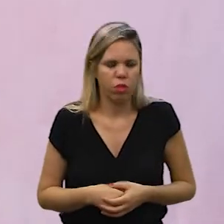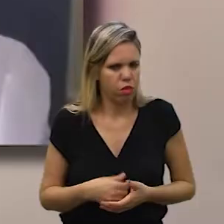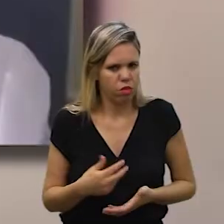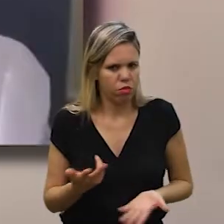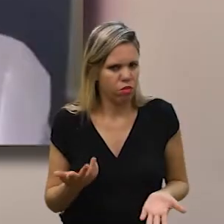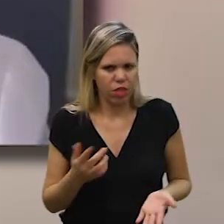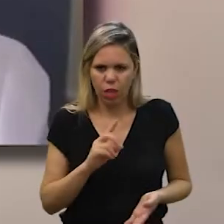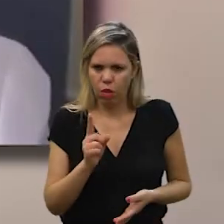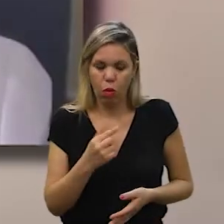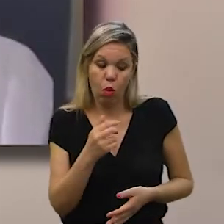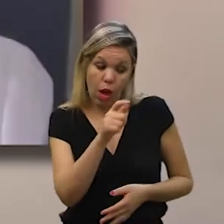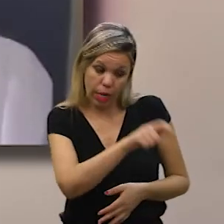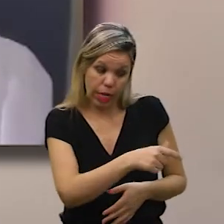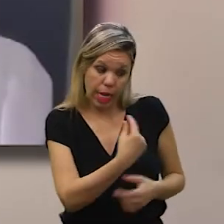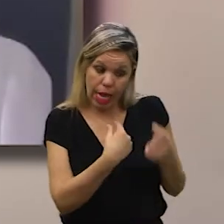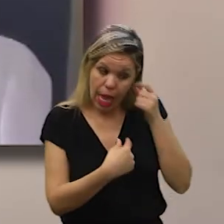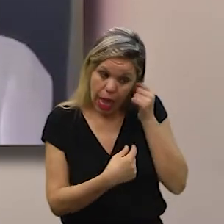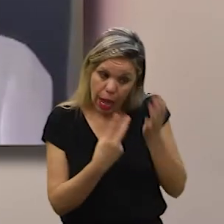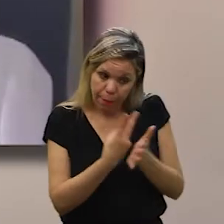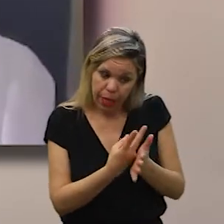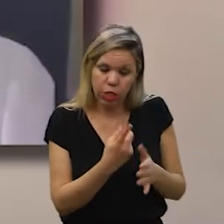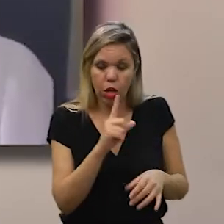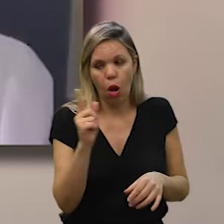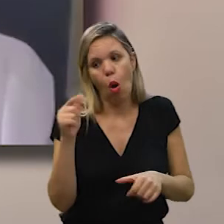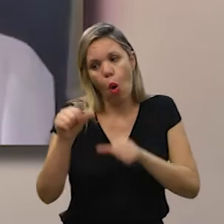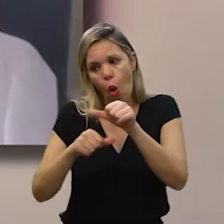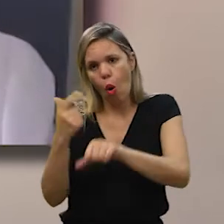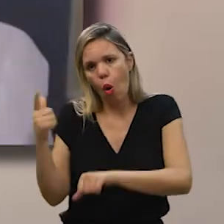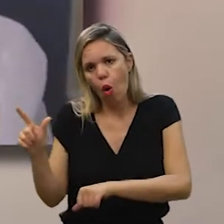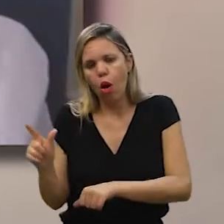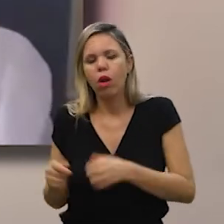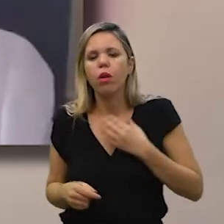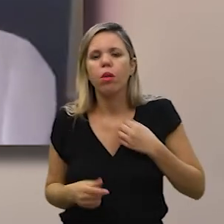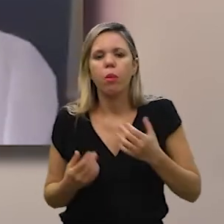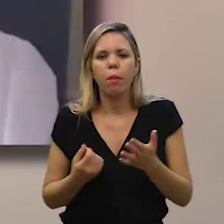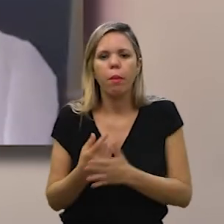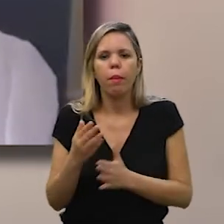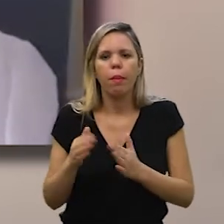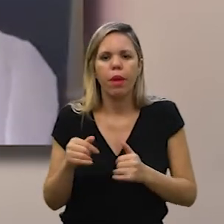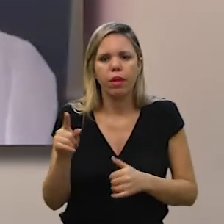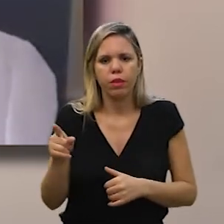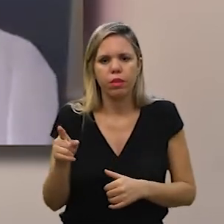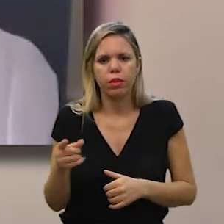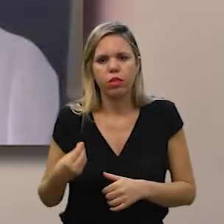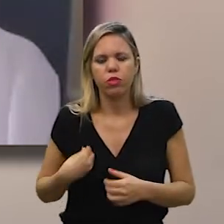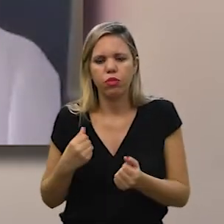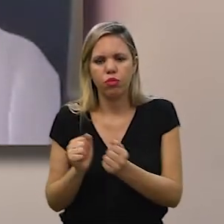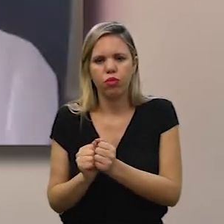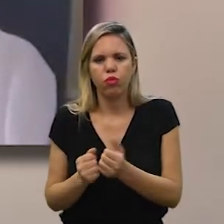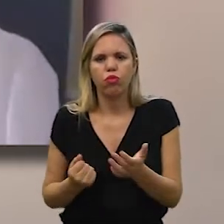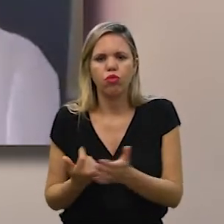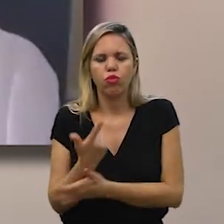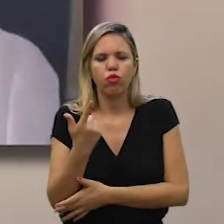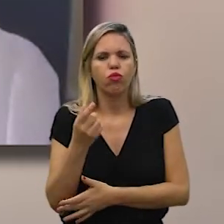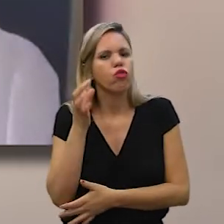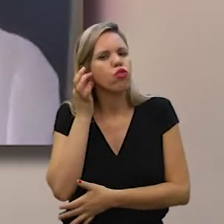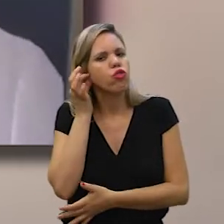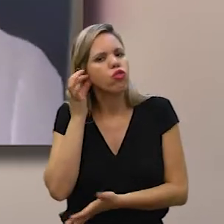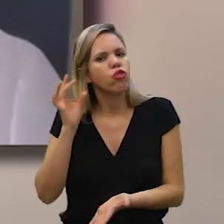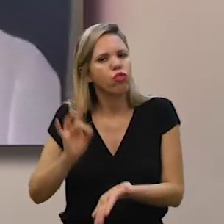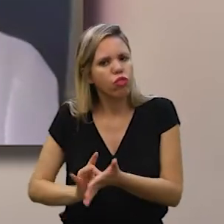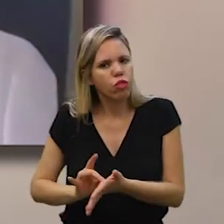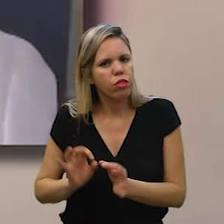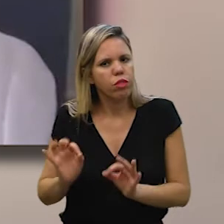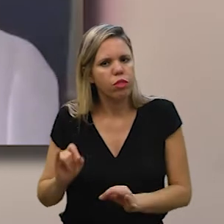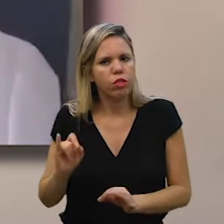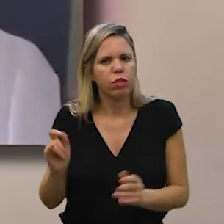não. Aquele, não. Aí você pede para quem você está vivendo junto te dar um brinco de